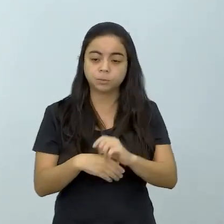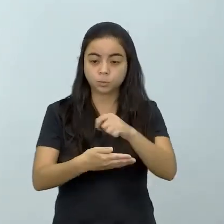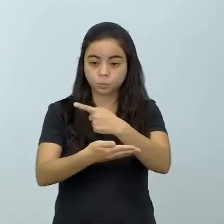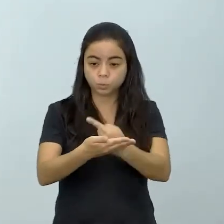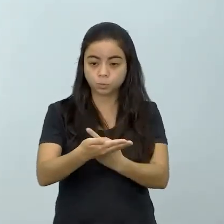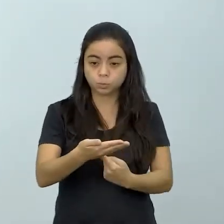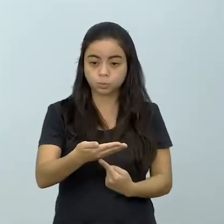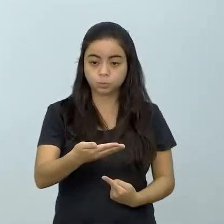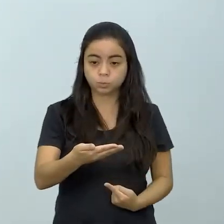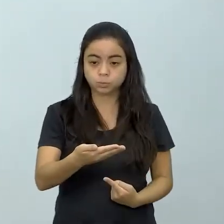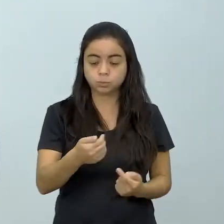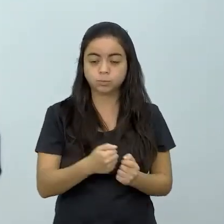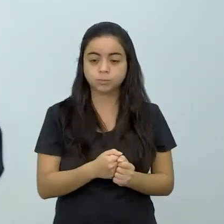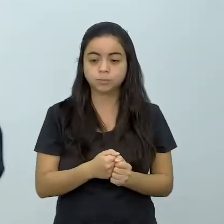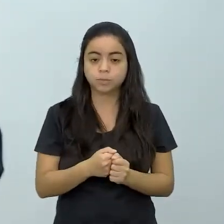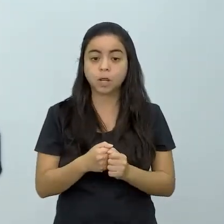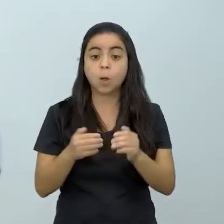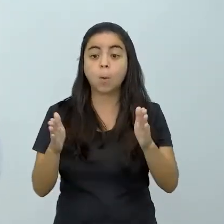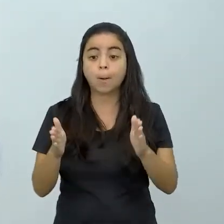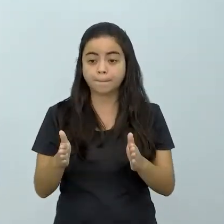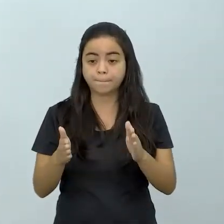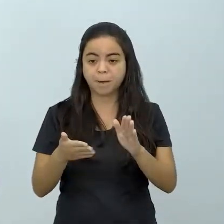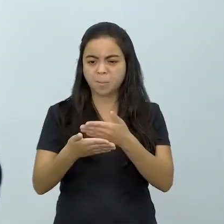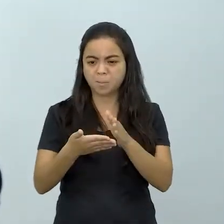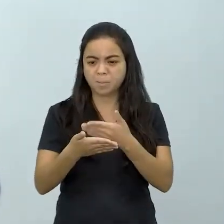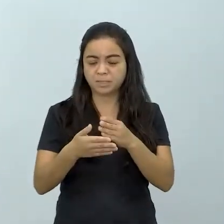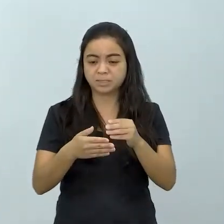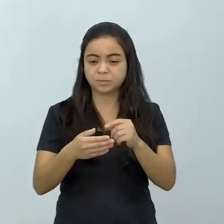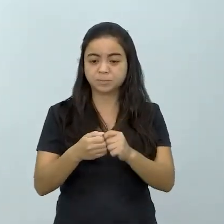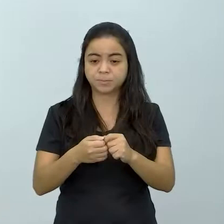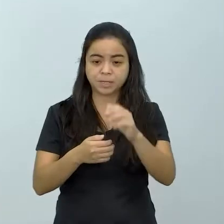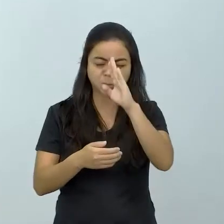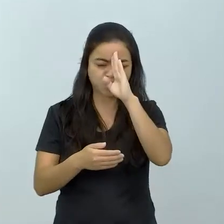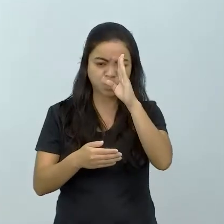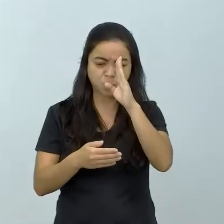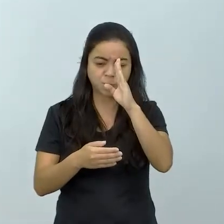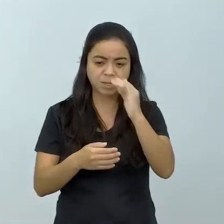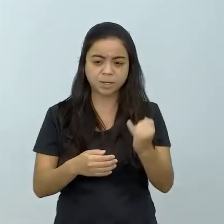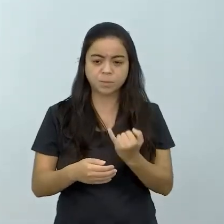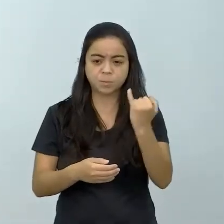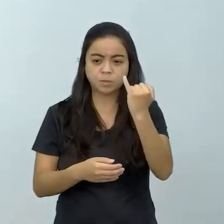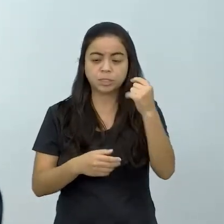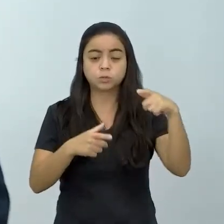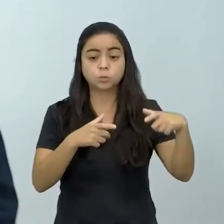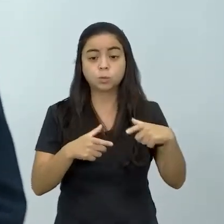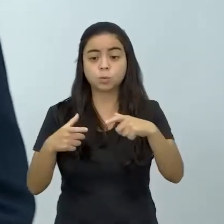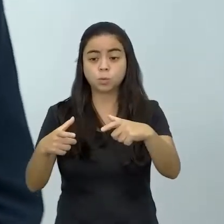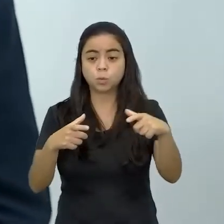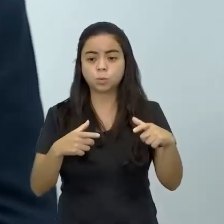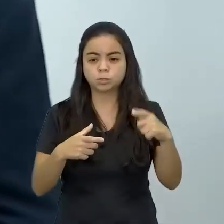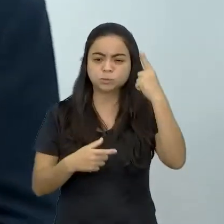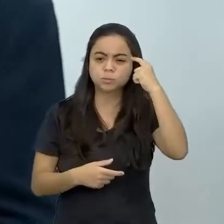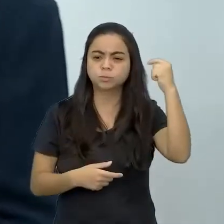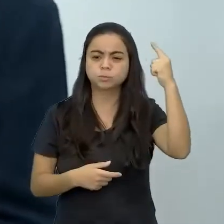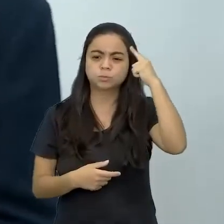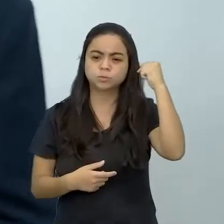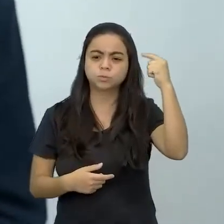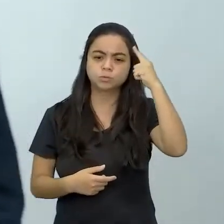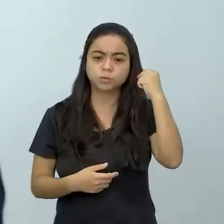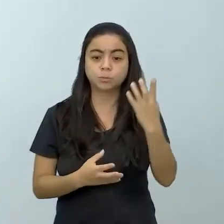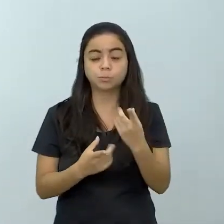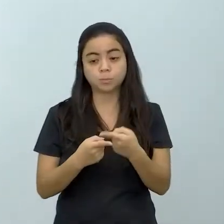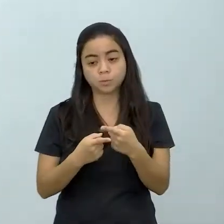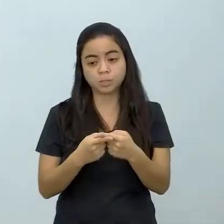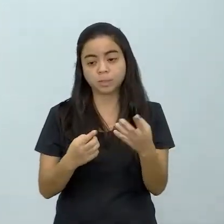de bordo até uma parte destacada para você colocar de onde é que você tá tirando ideias E